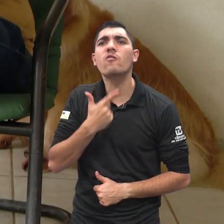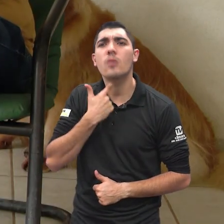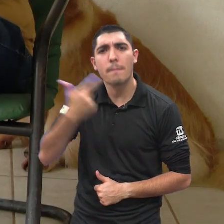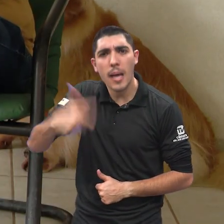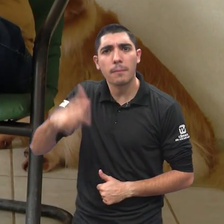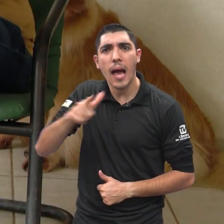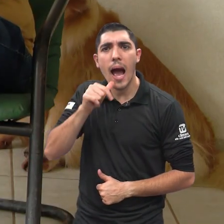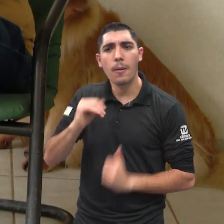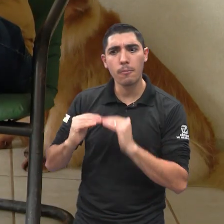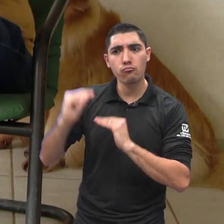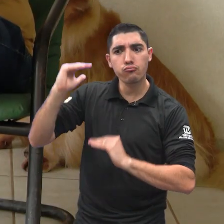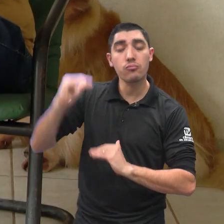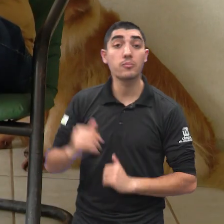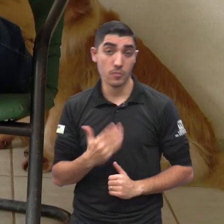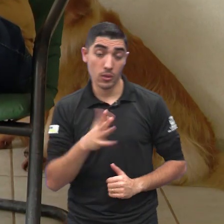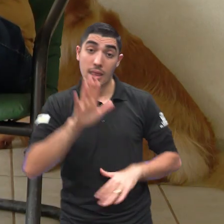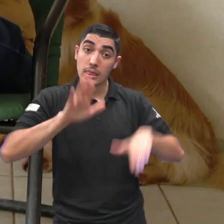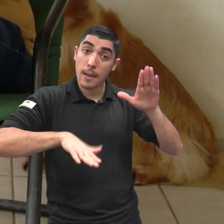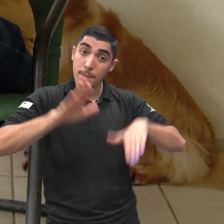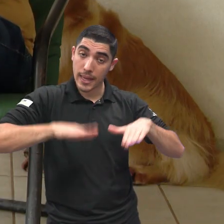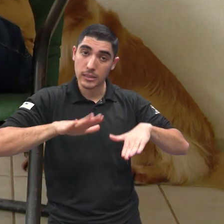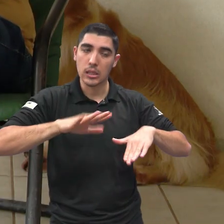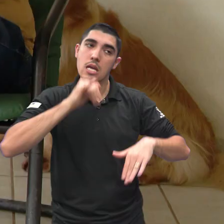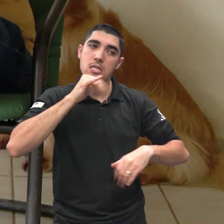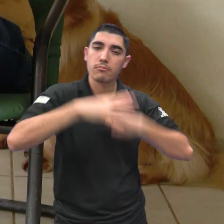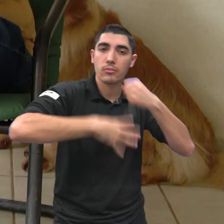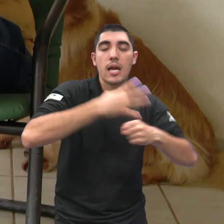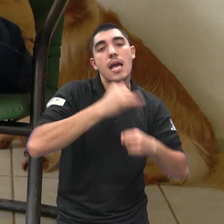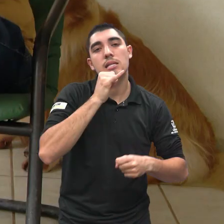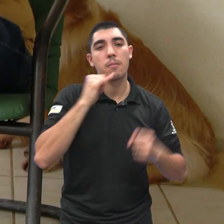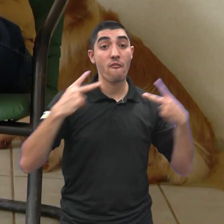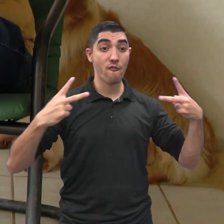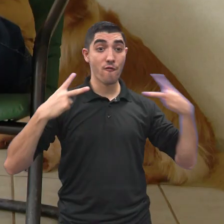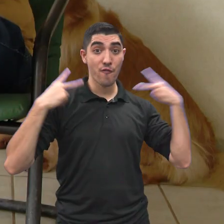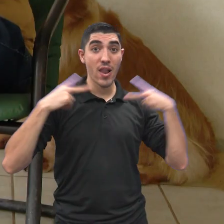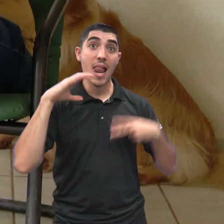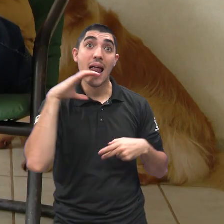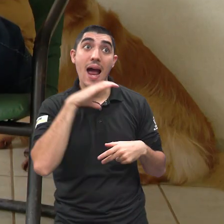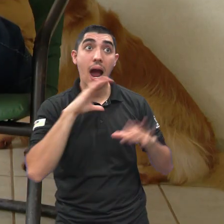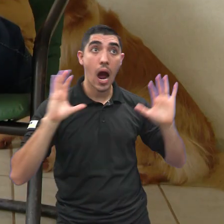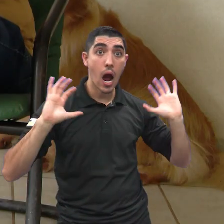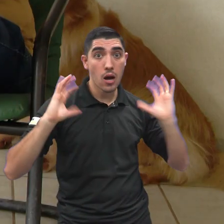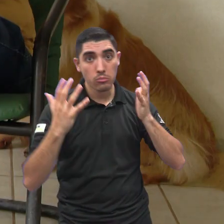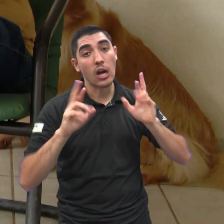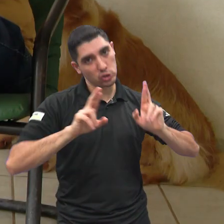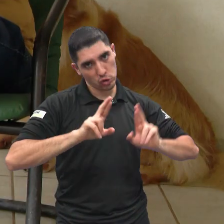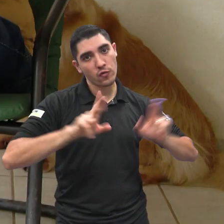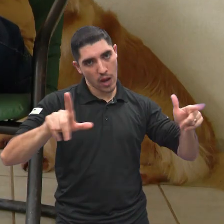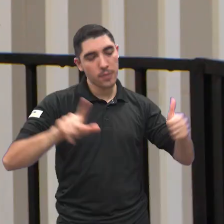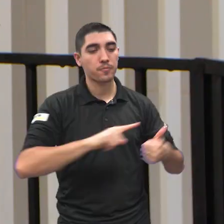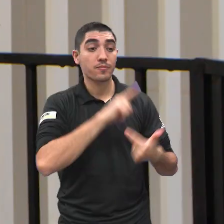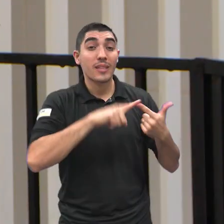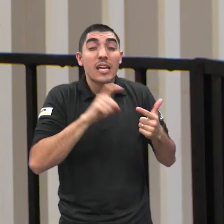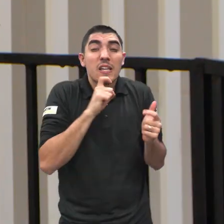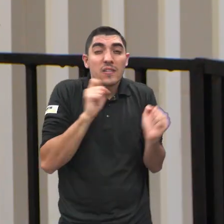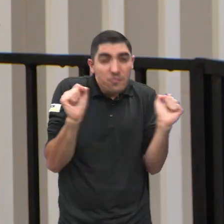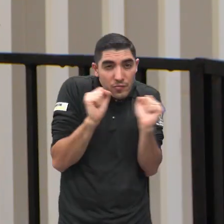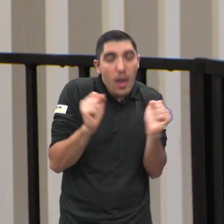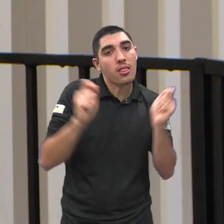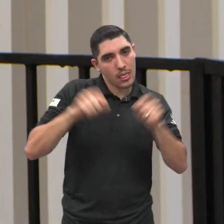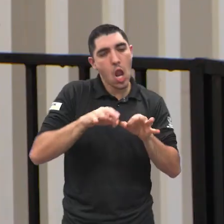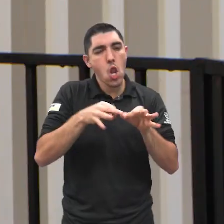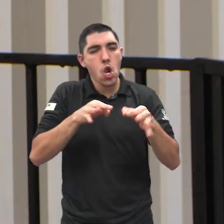depende da estação do ano. Por exemplo, verão, a nossa programação com eles é diferente. No inverno, você consegue fazer uma caminhada